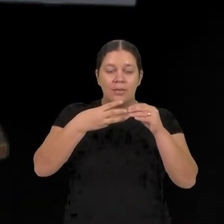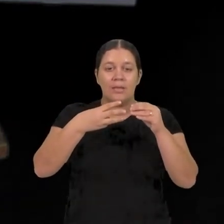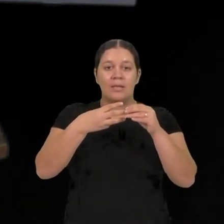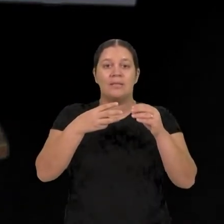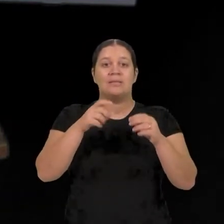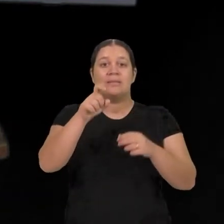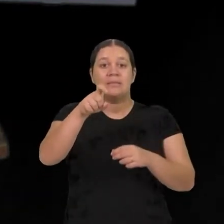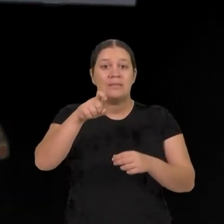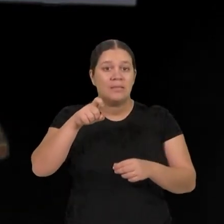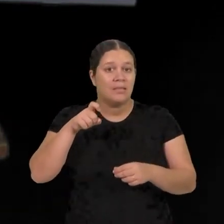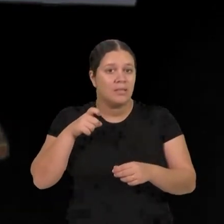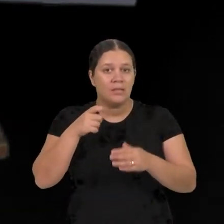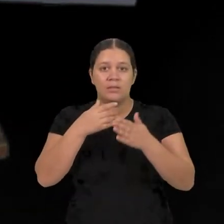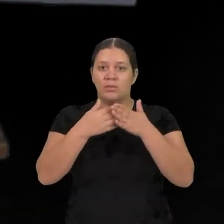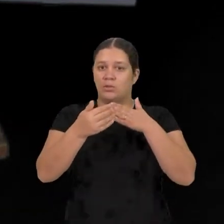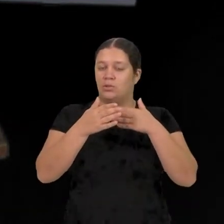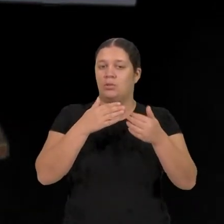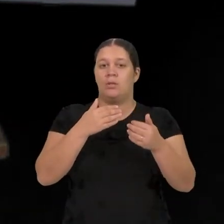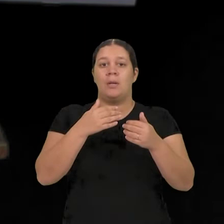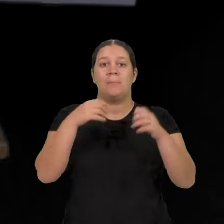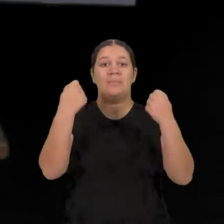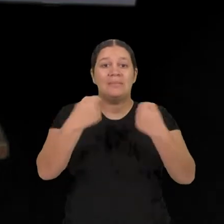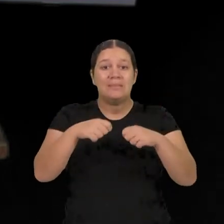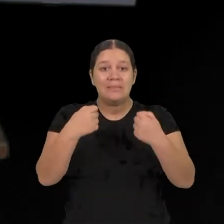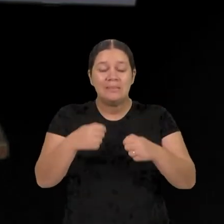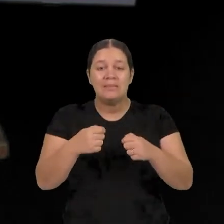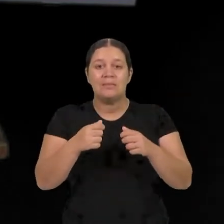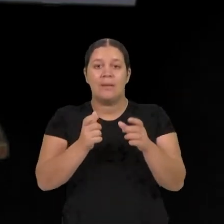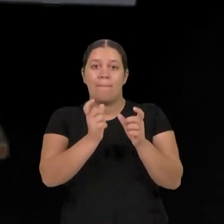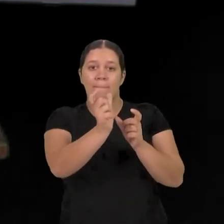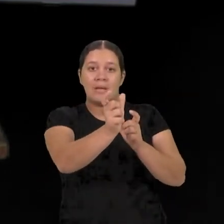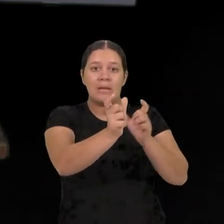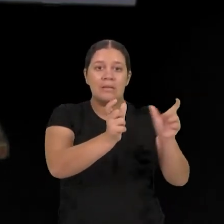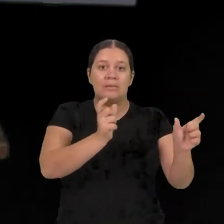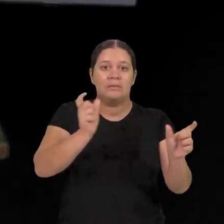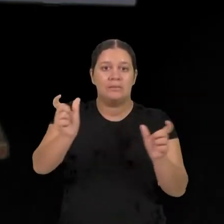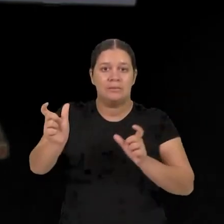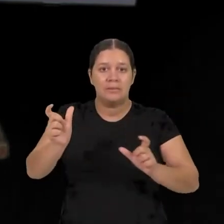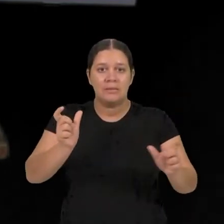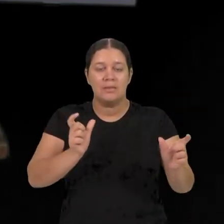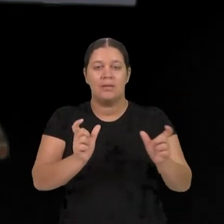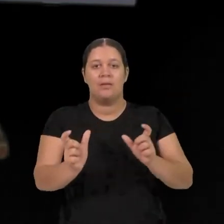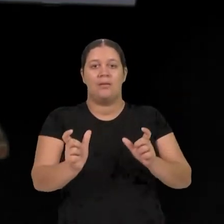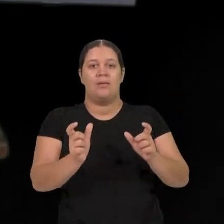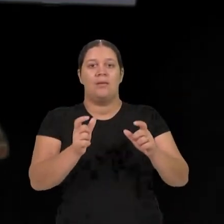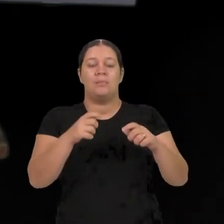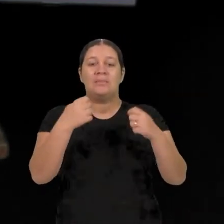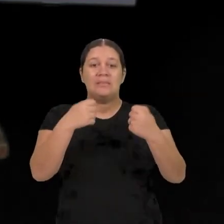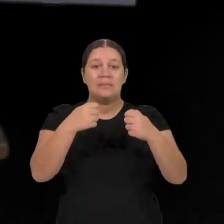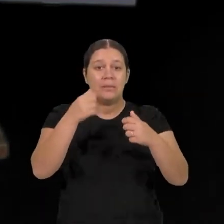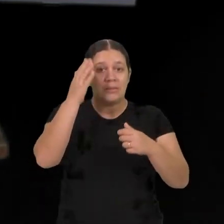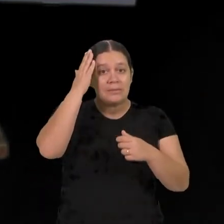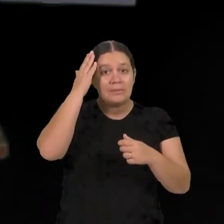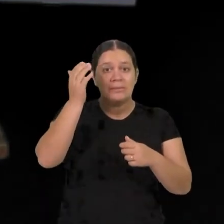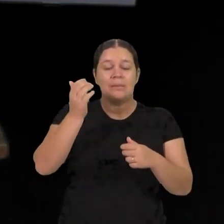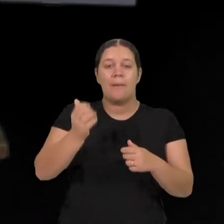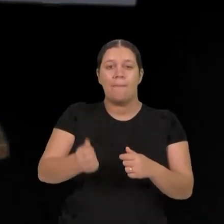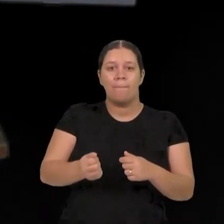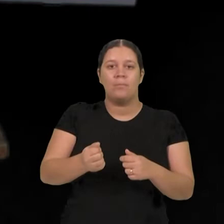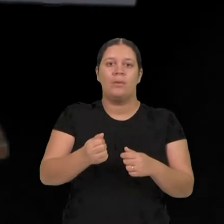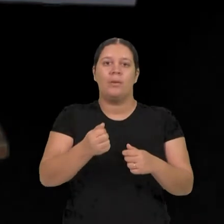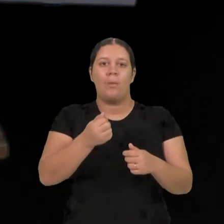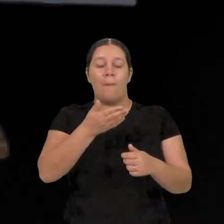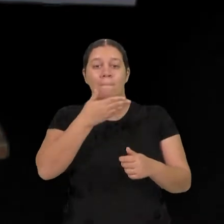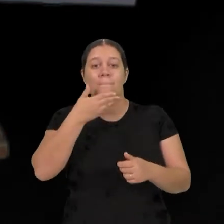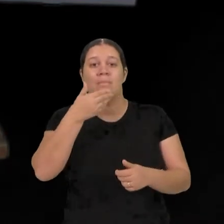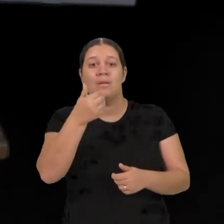seja. Quem vai fazer essa distribuição, tá? Quem vai ser, sabe, o camisa 10 ali que fica distribuindo a bola para um